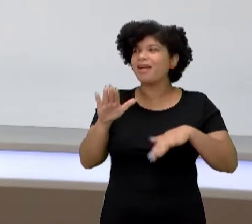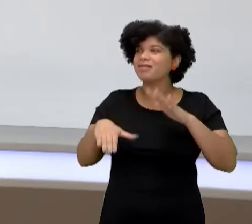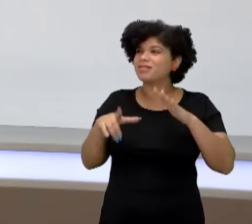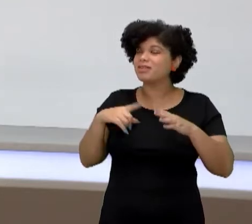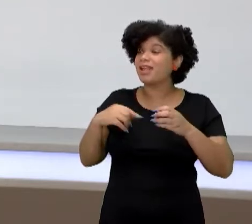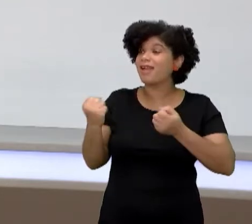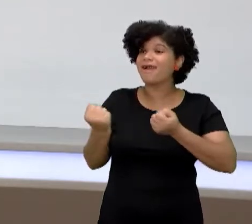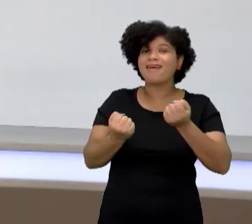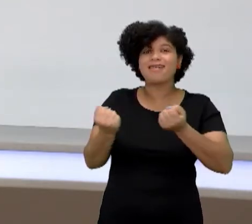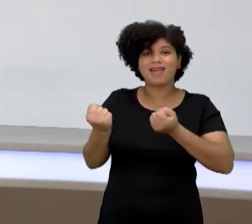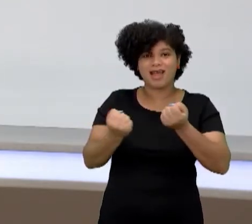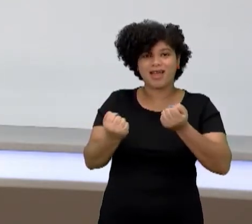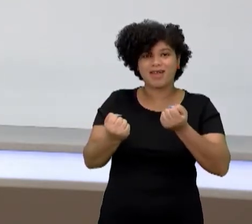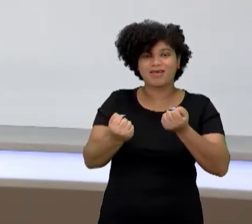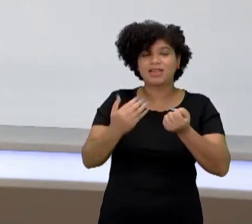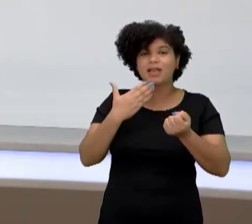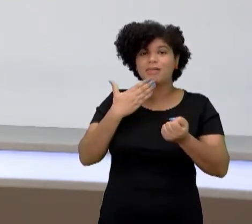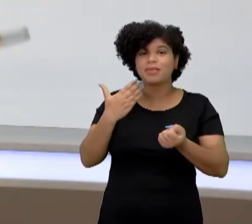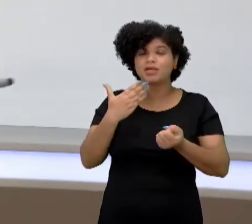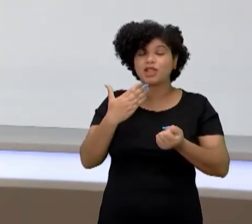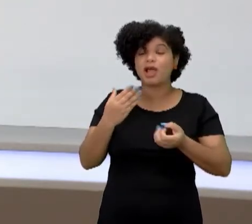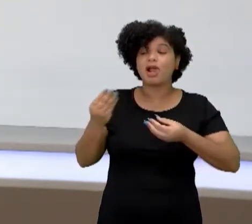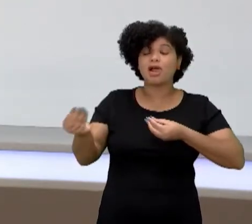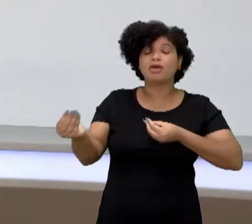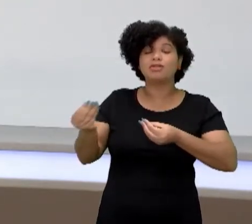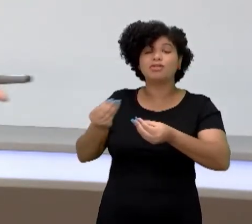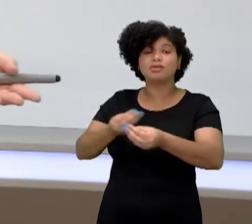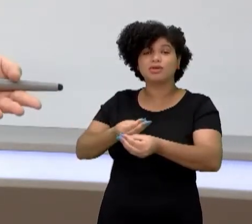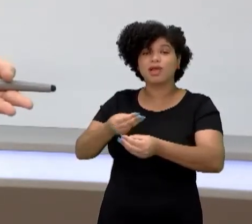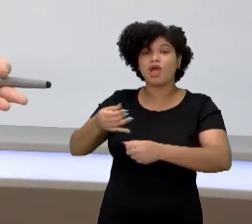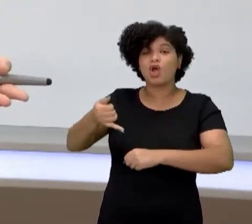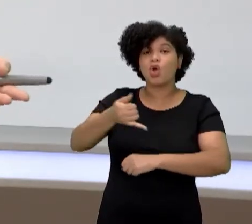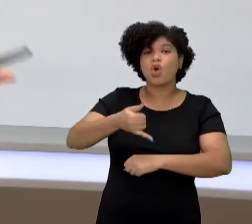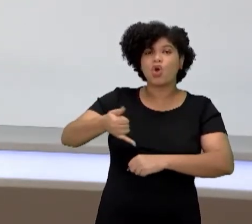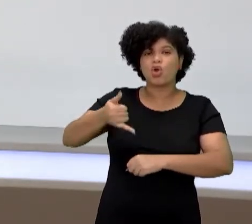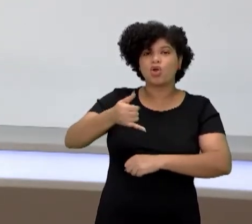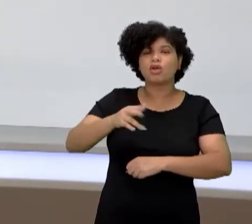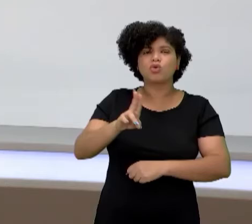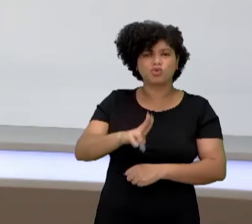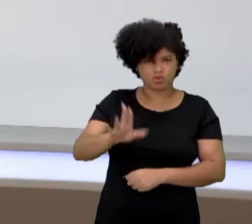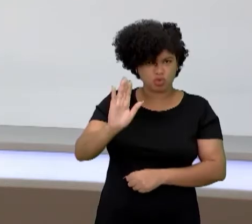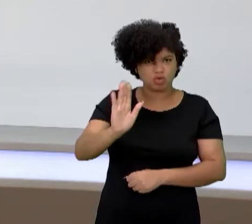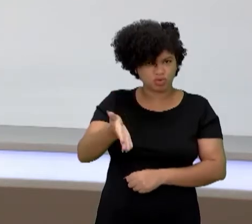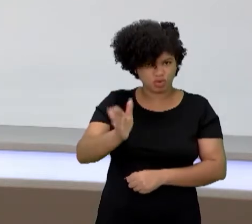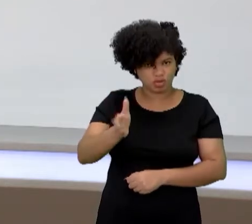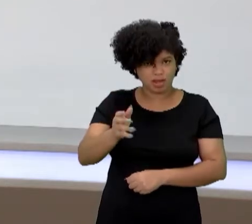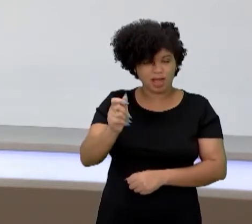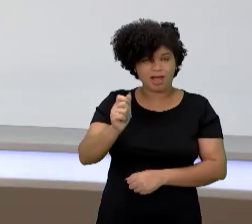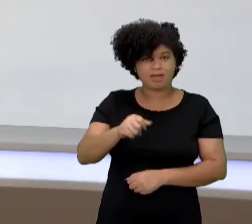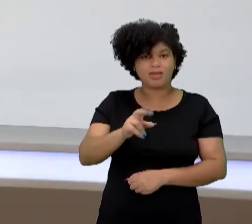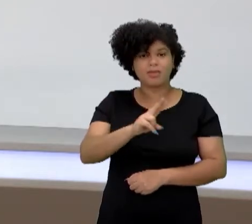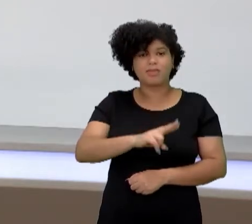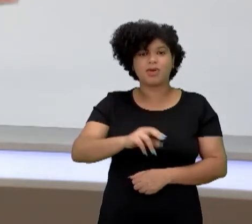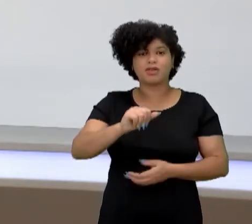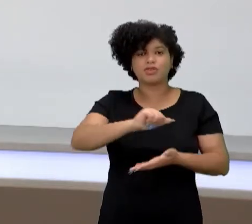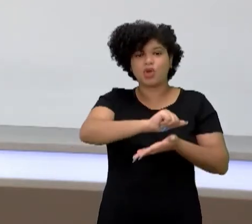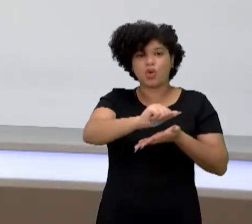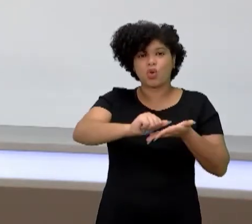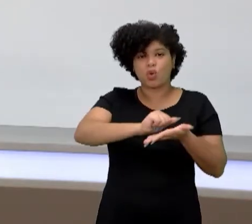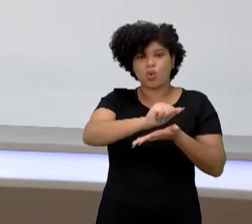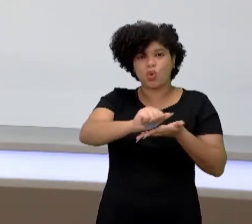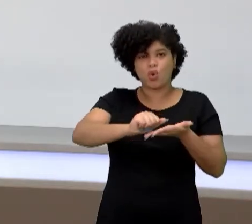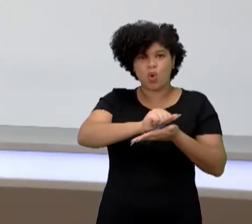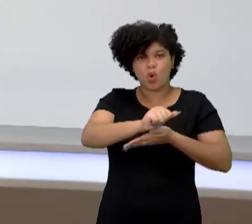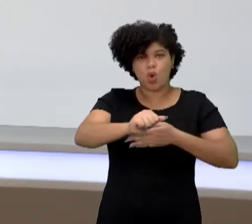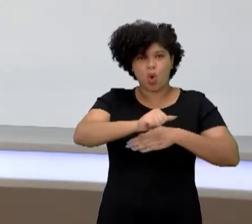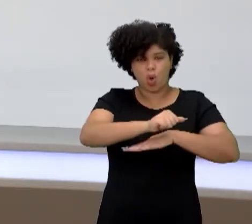pedindo, né, trocando óleo com alguma coisa, óleo utilizado, é justamente para fazer sabão. E os melhores sabões são feitos com